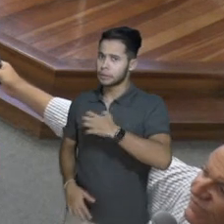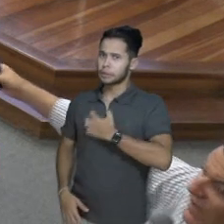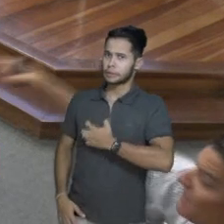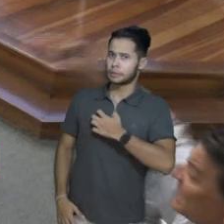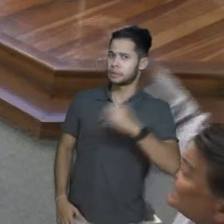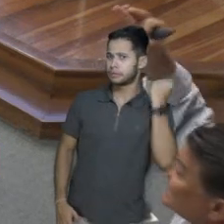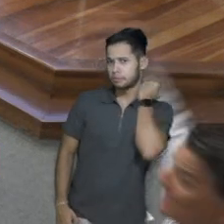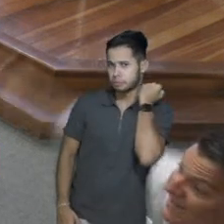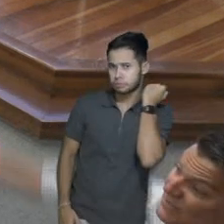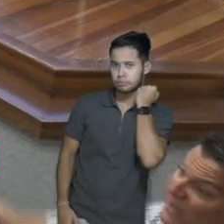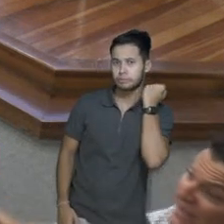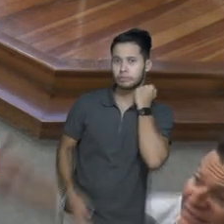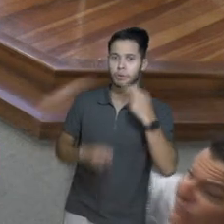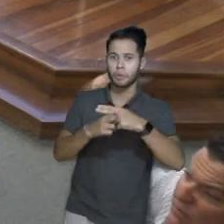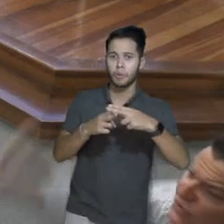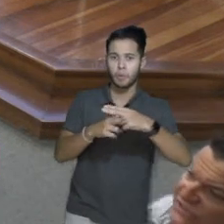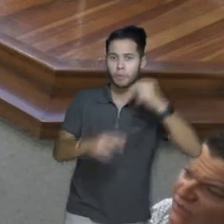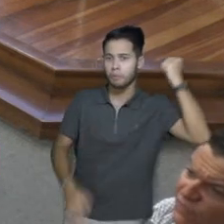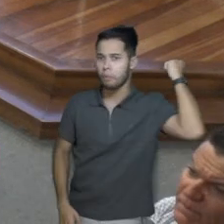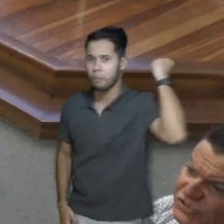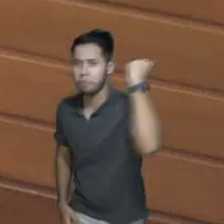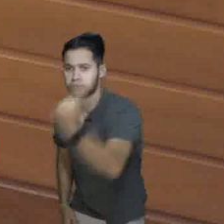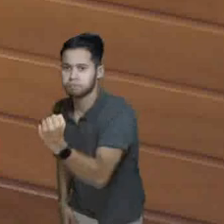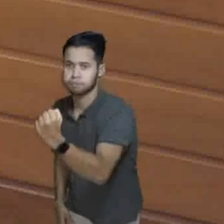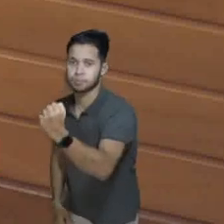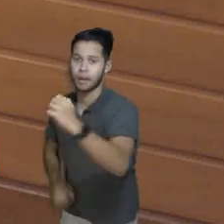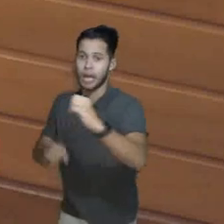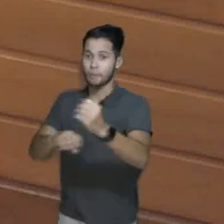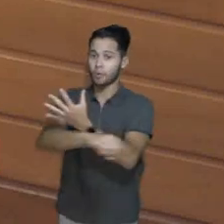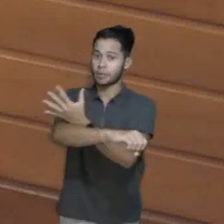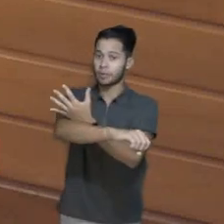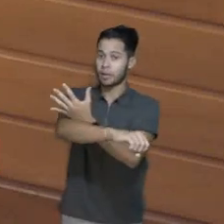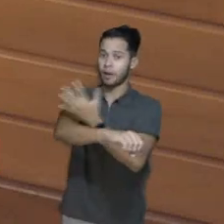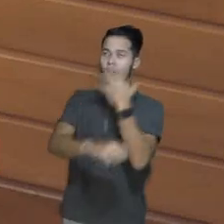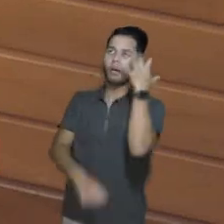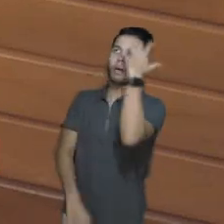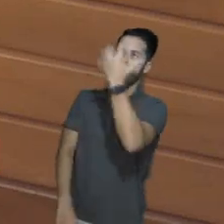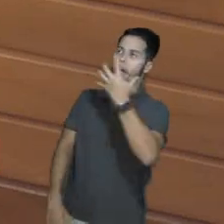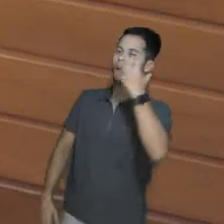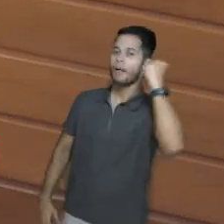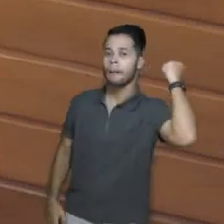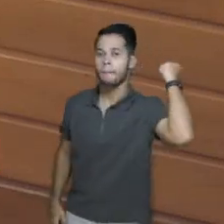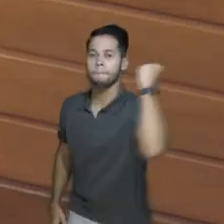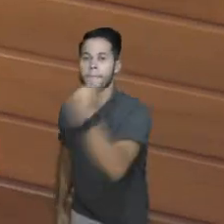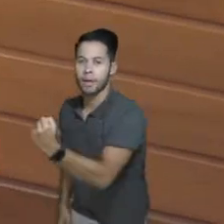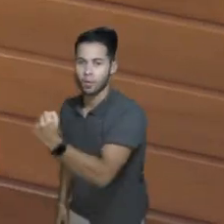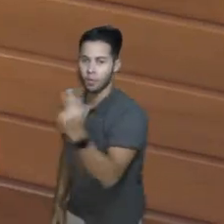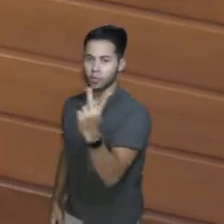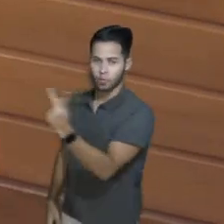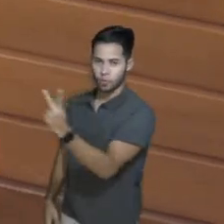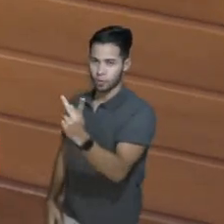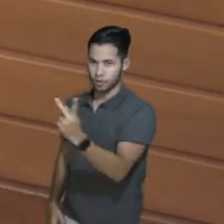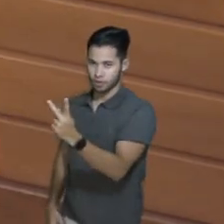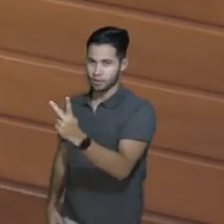inclusive mas ela ela foi emoção foi paixão e ela matou o marido e a amante corrupção Não